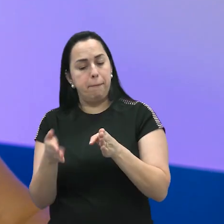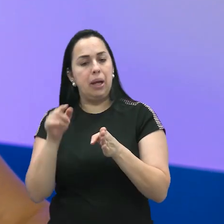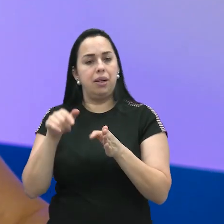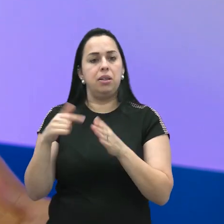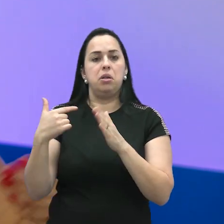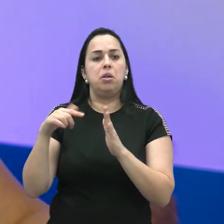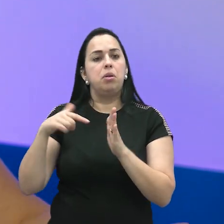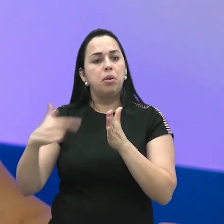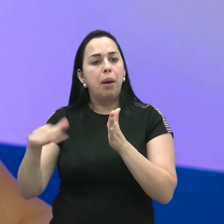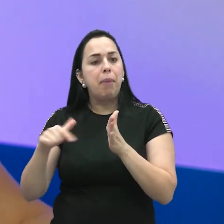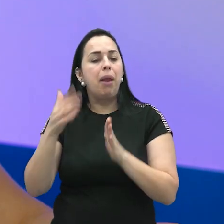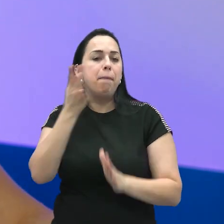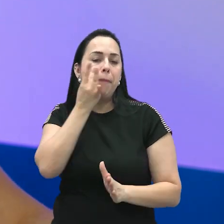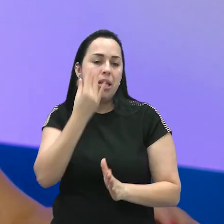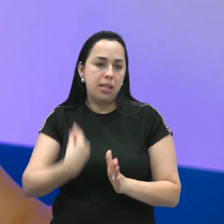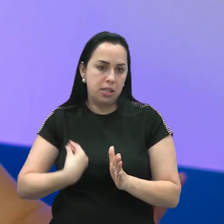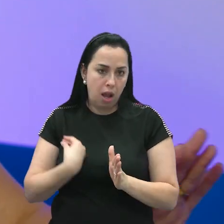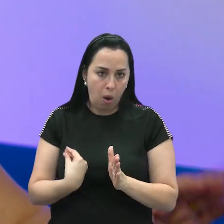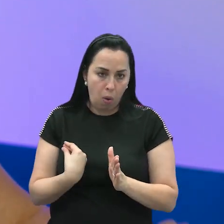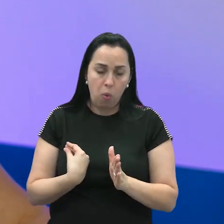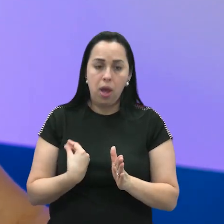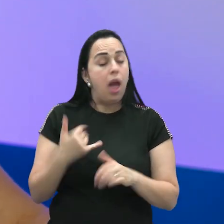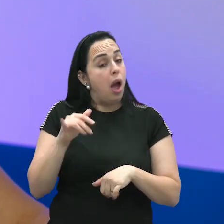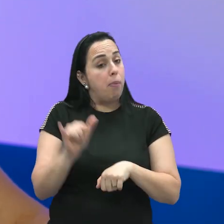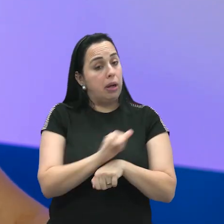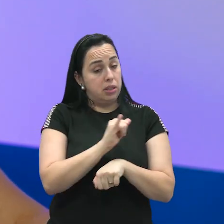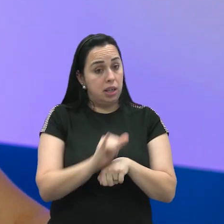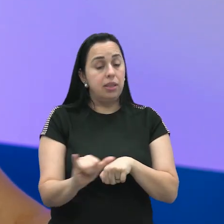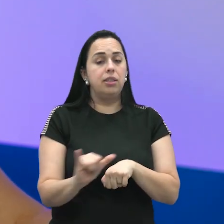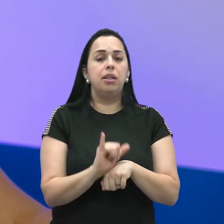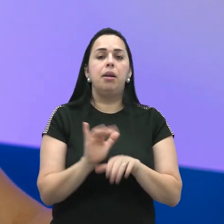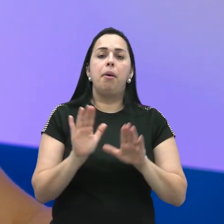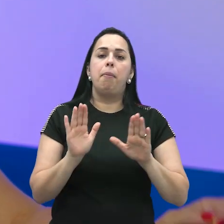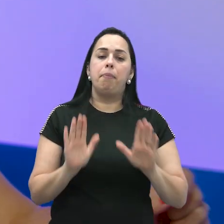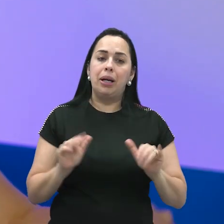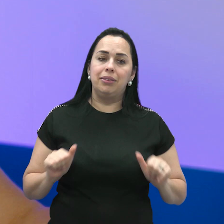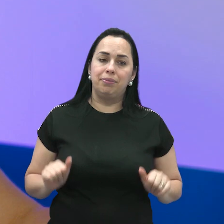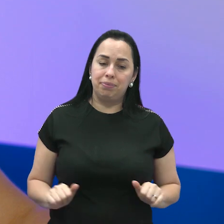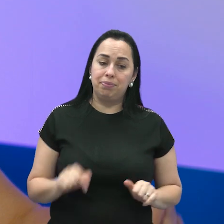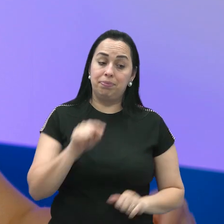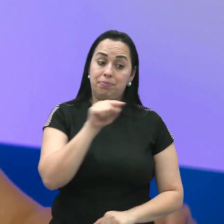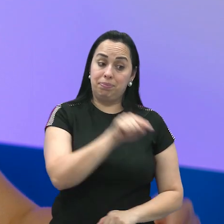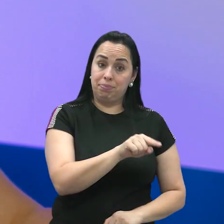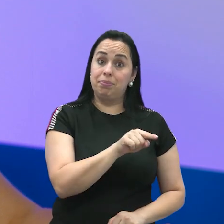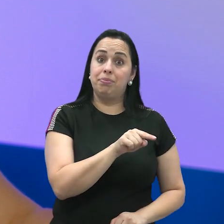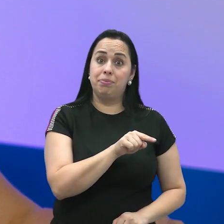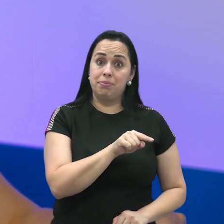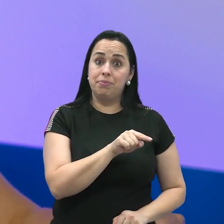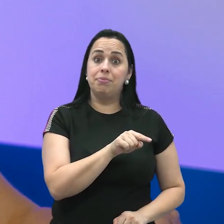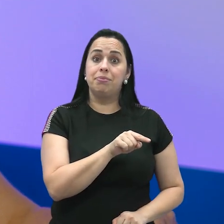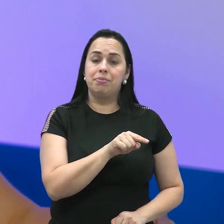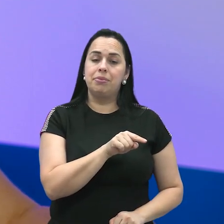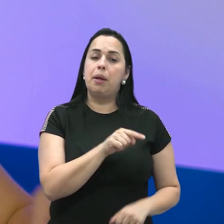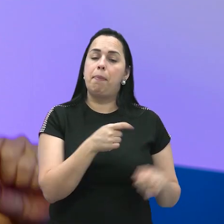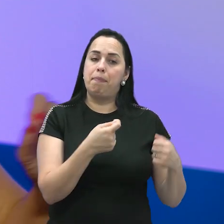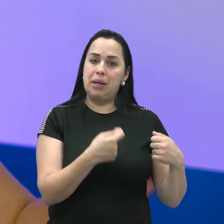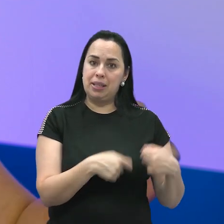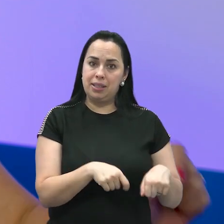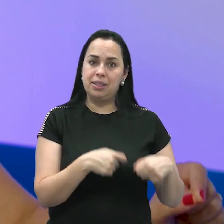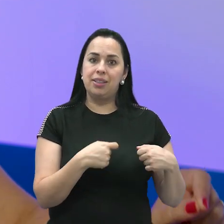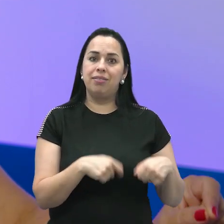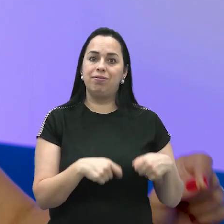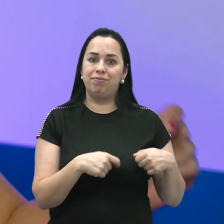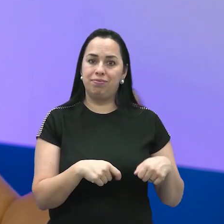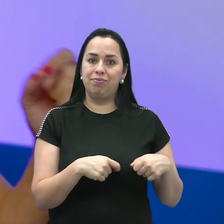um pouco do presencial. Isso tem sido um caminho. Porém, o home office, ele